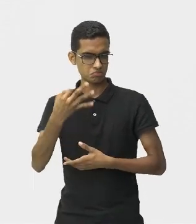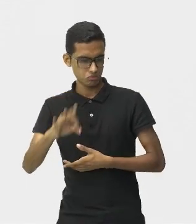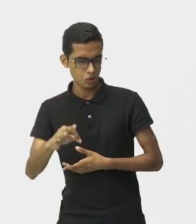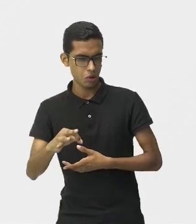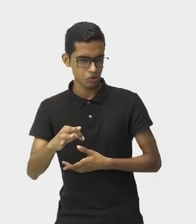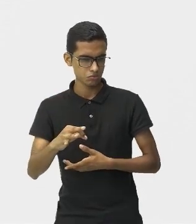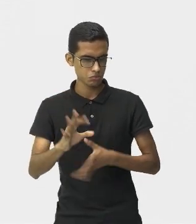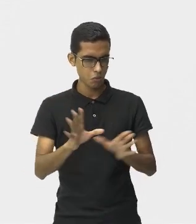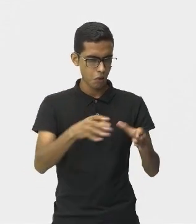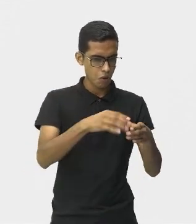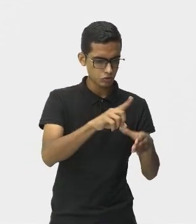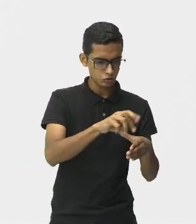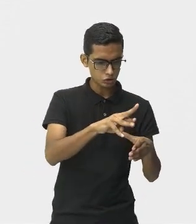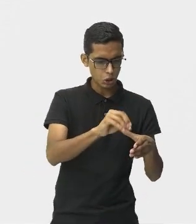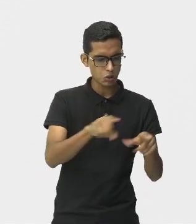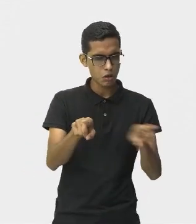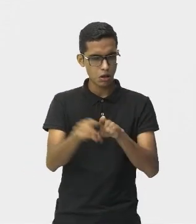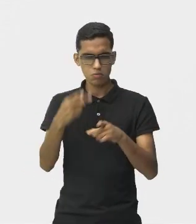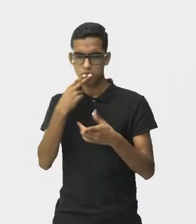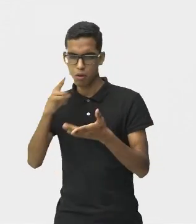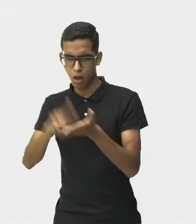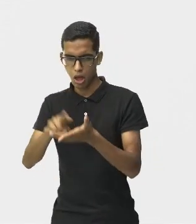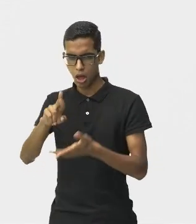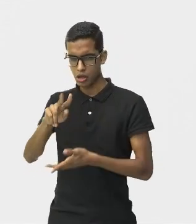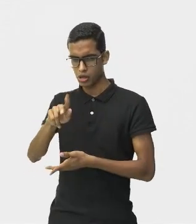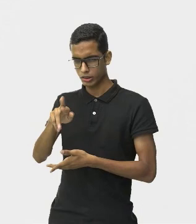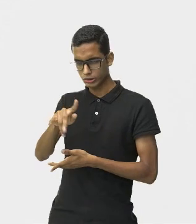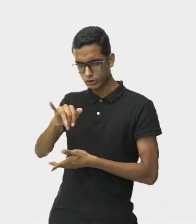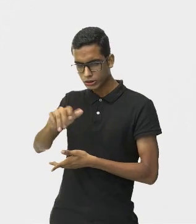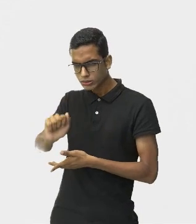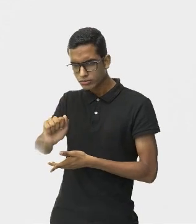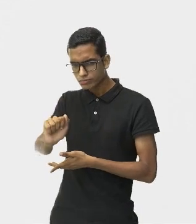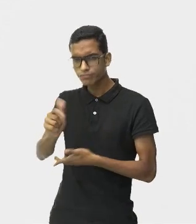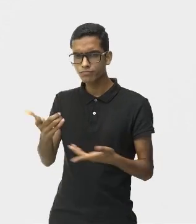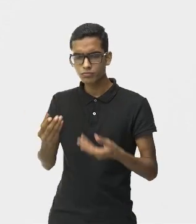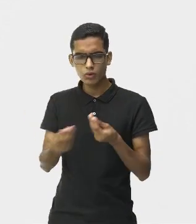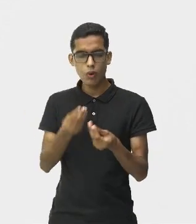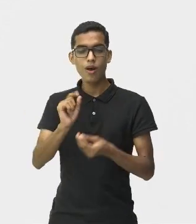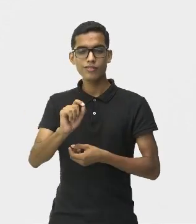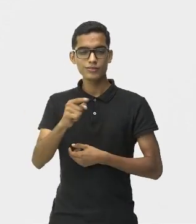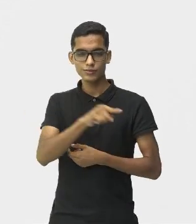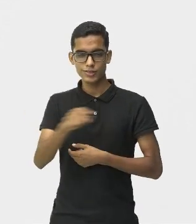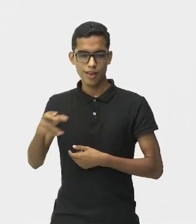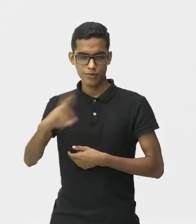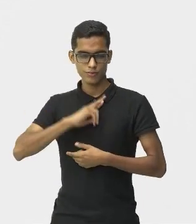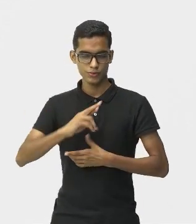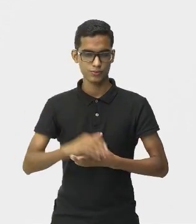dos Índios? Vamos lá, eu quero ver se vocês responderam pra gente aqui.